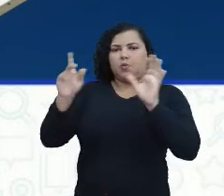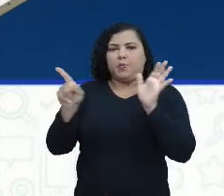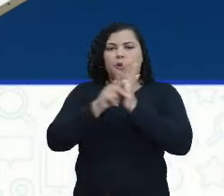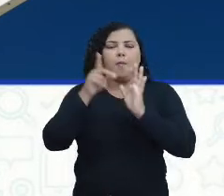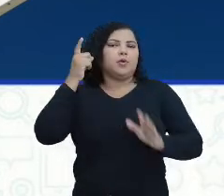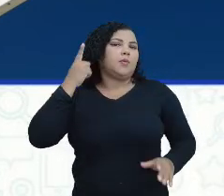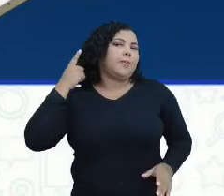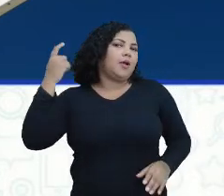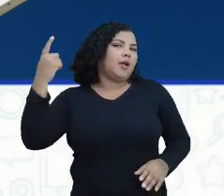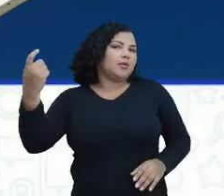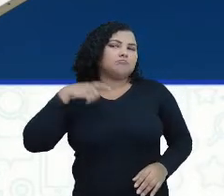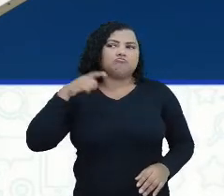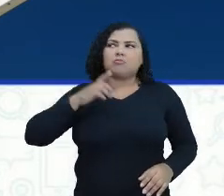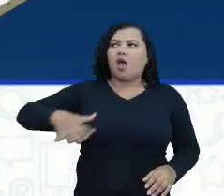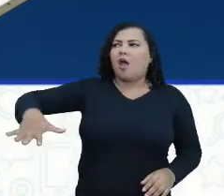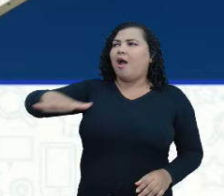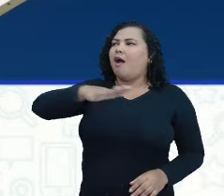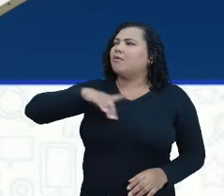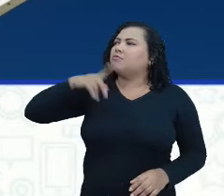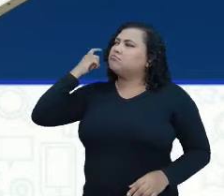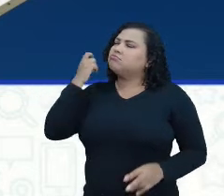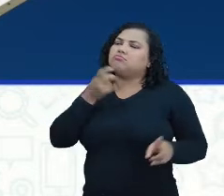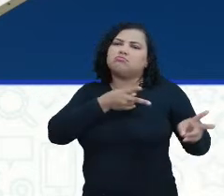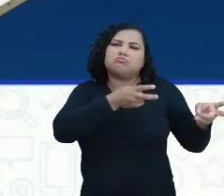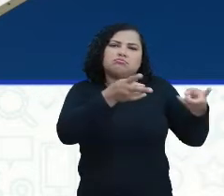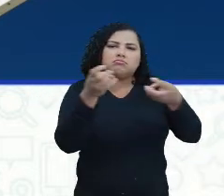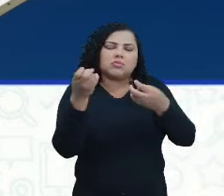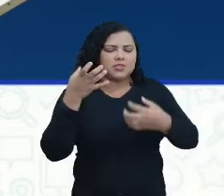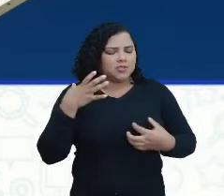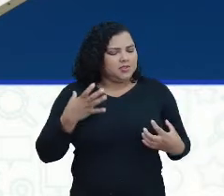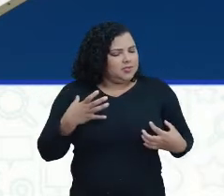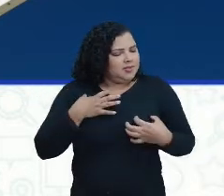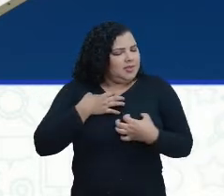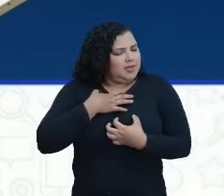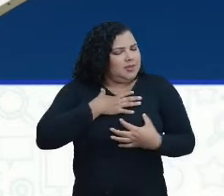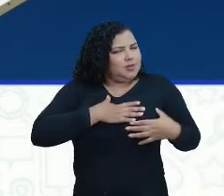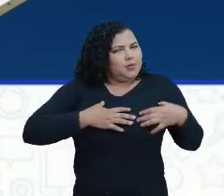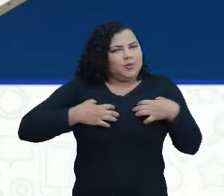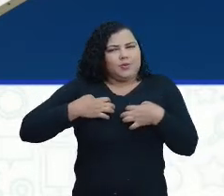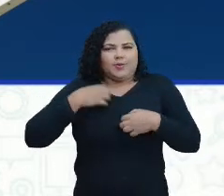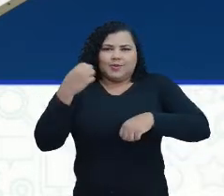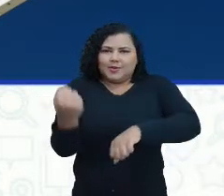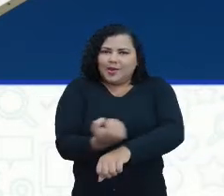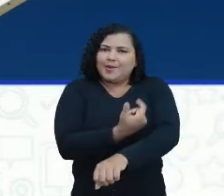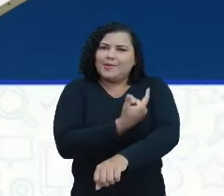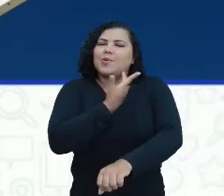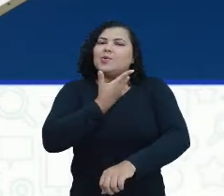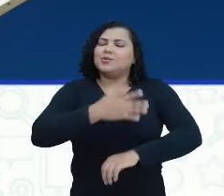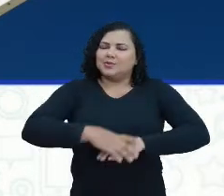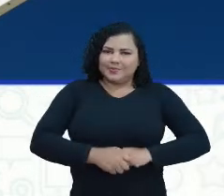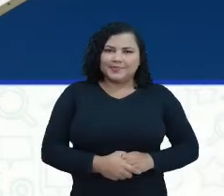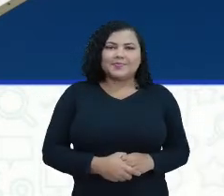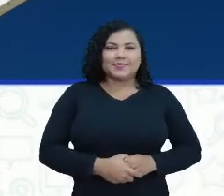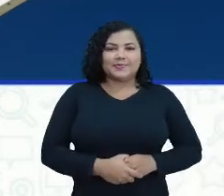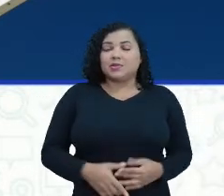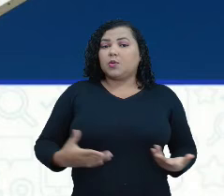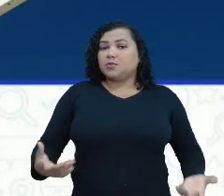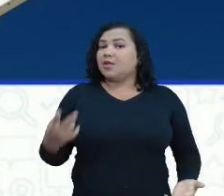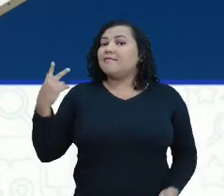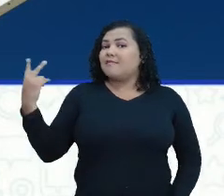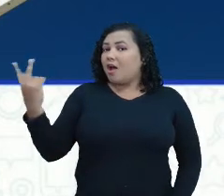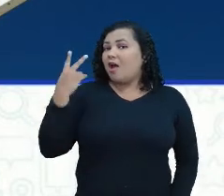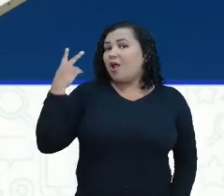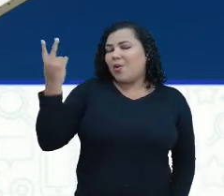ambiente sonoro, né, o que a gente vivencia, isso mexe com as nossas emoções, isso estabelece valores